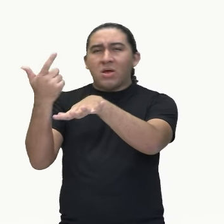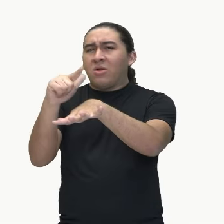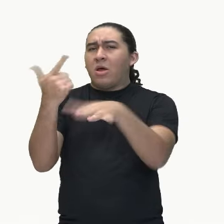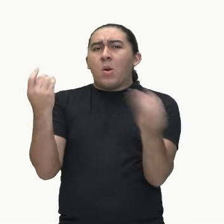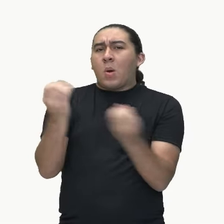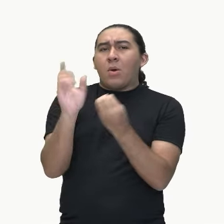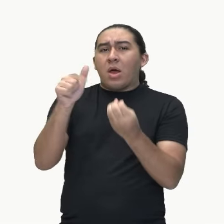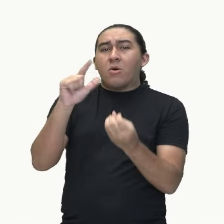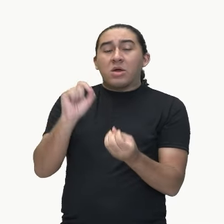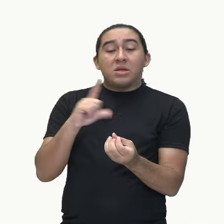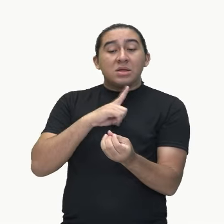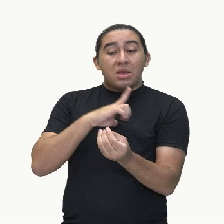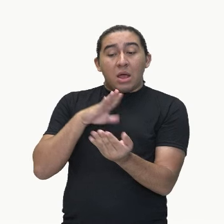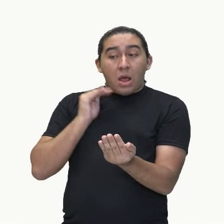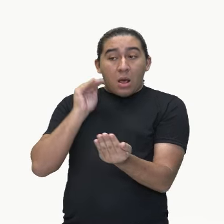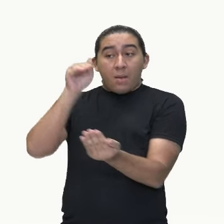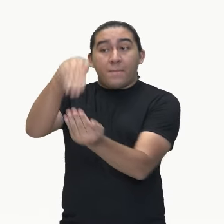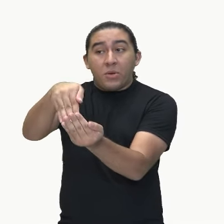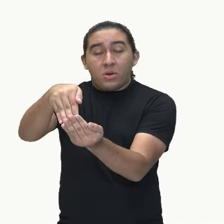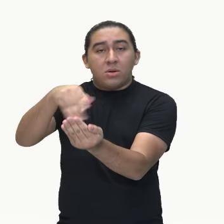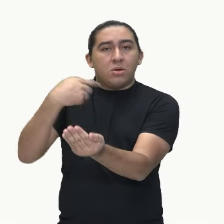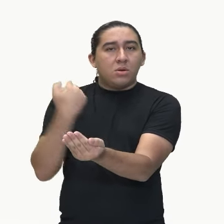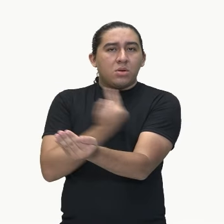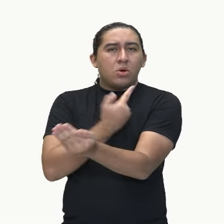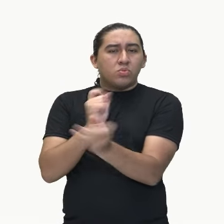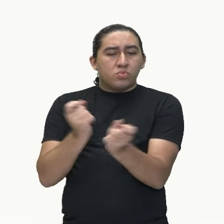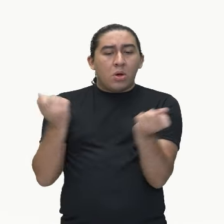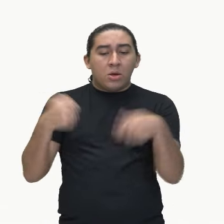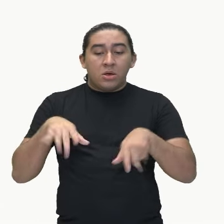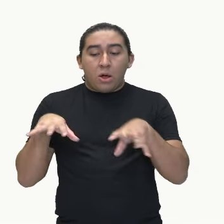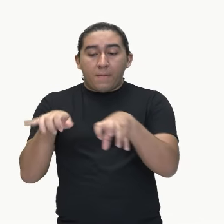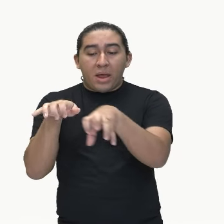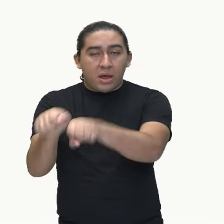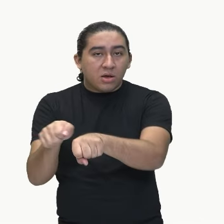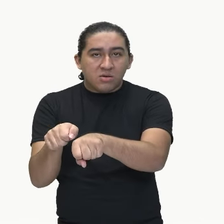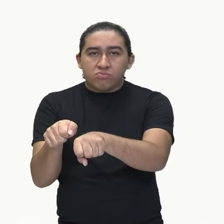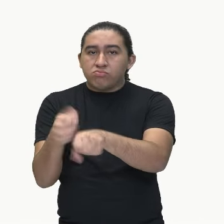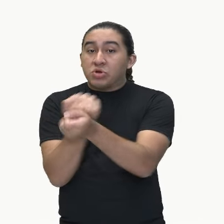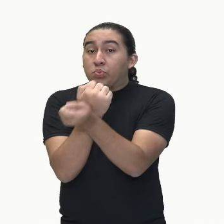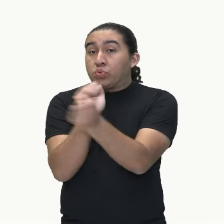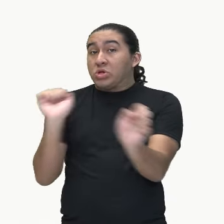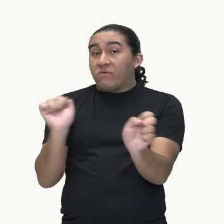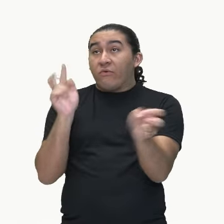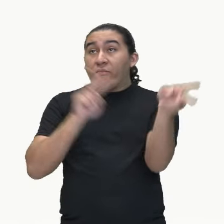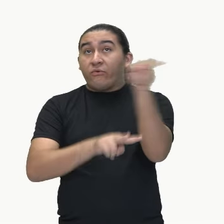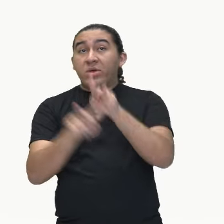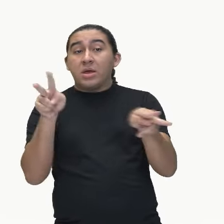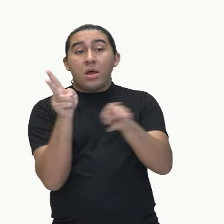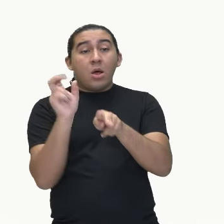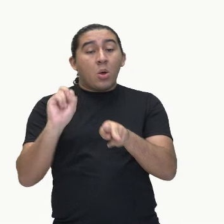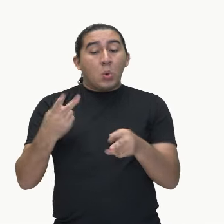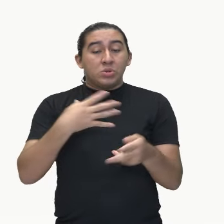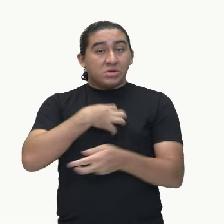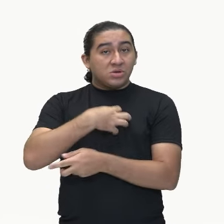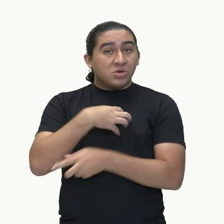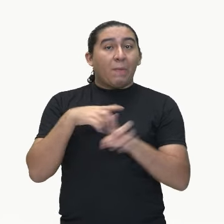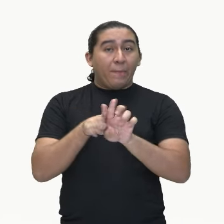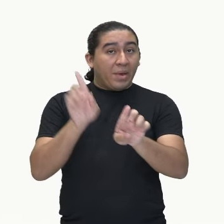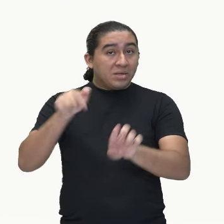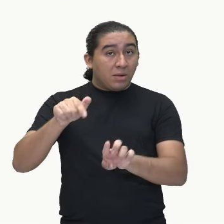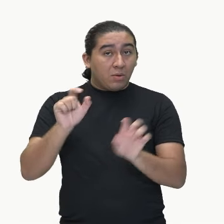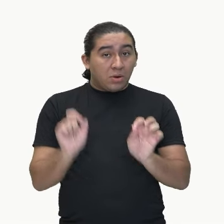ser algo que a gente tocasse, né? Ver ou percebesse, mas era